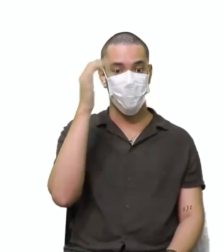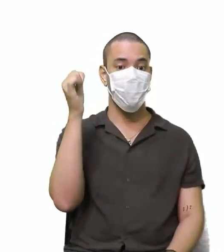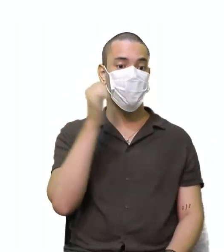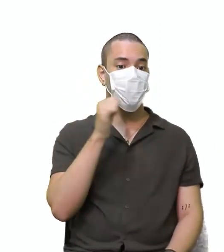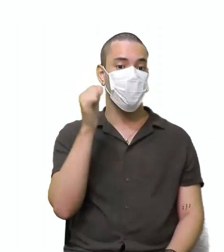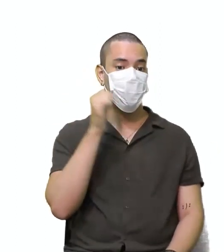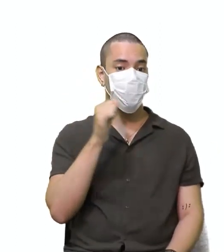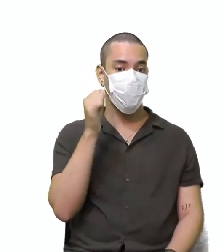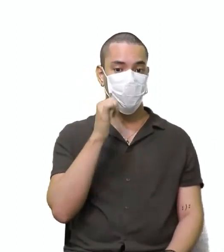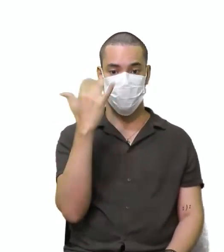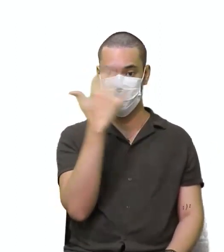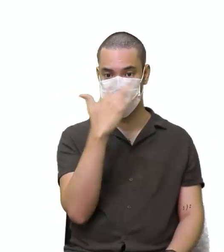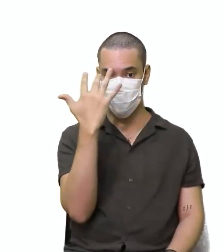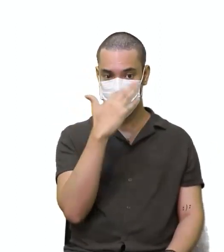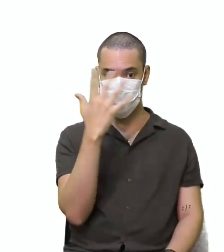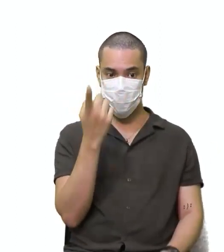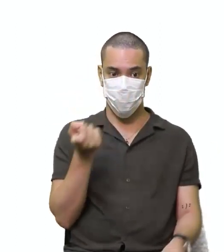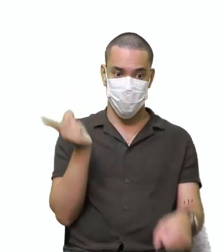daltônicas. Então, eu vou ter